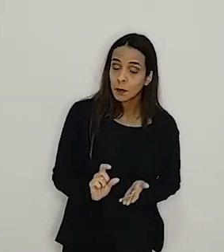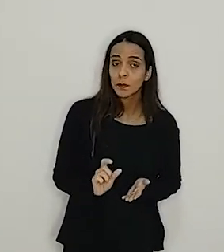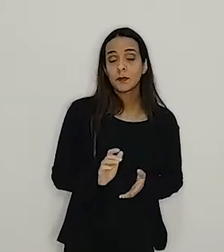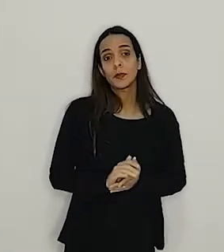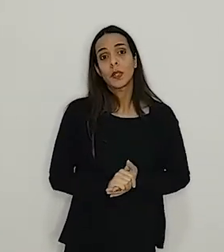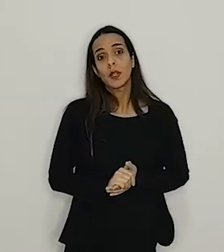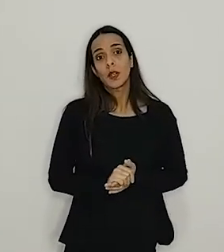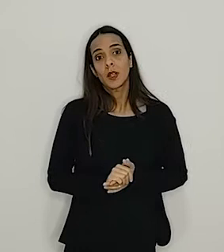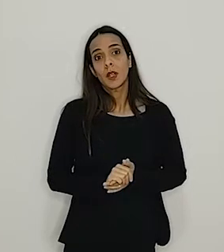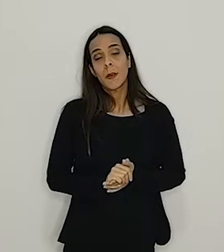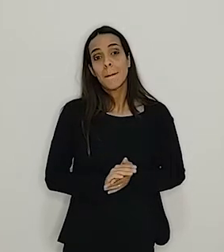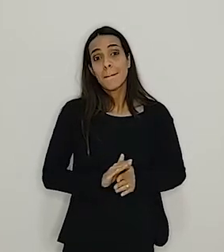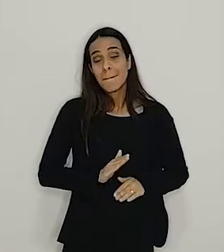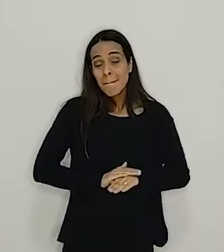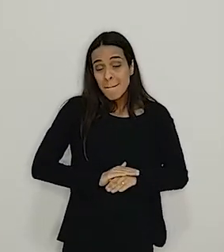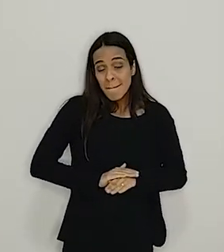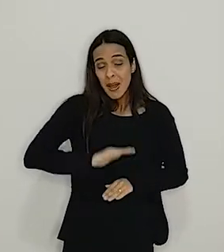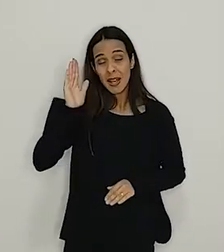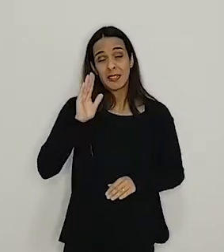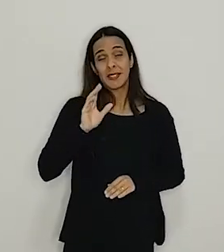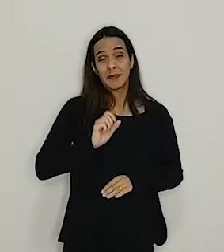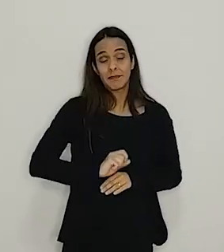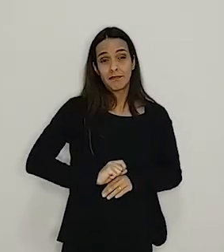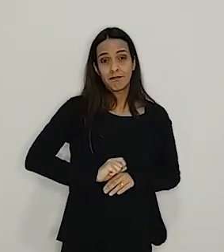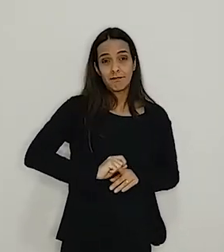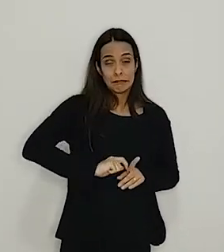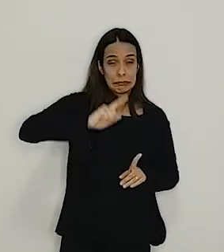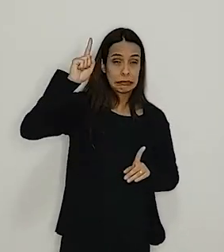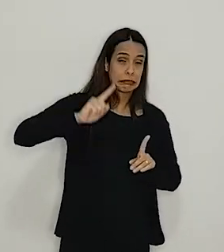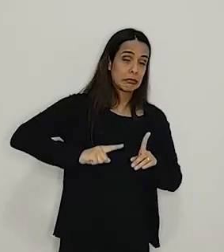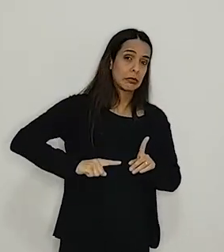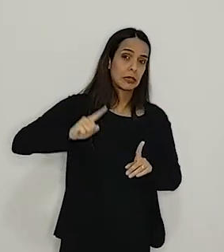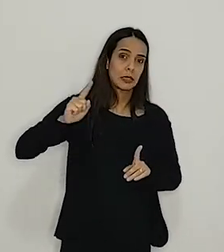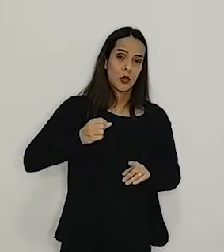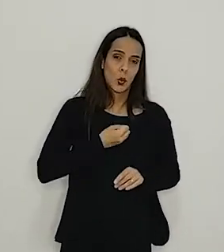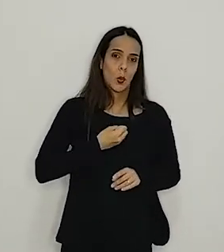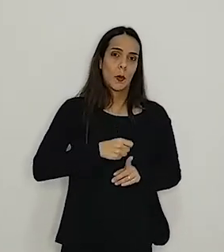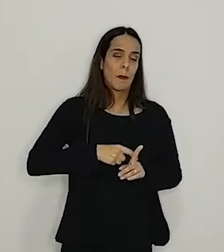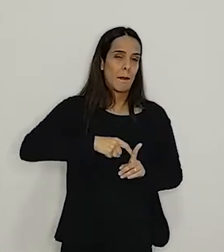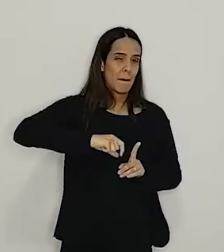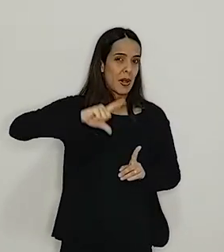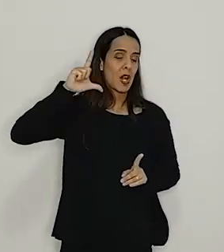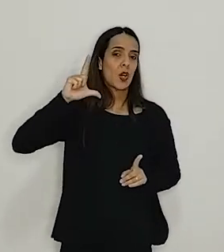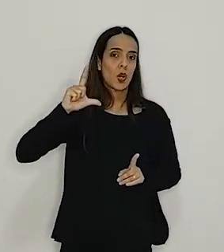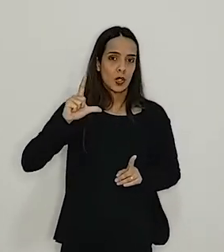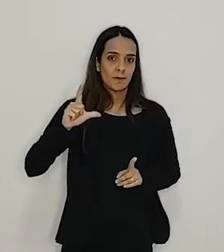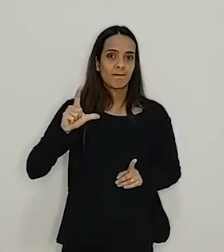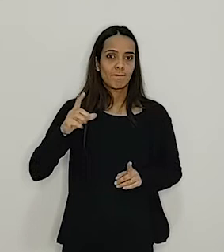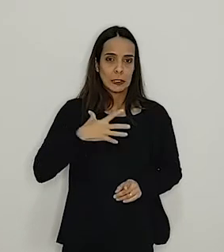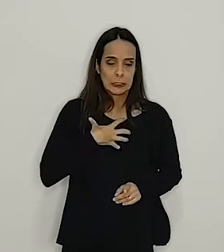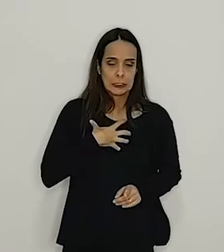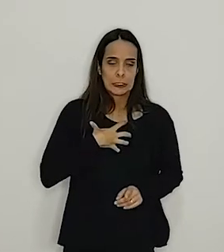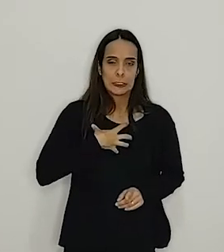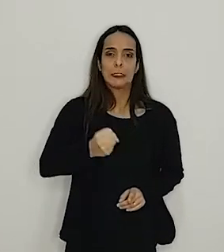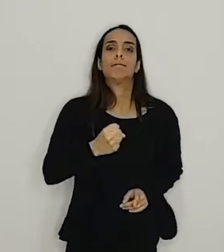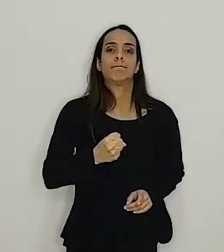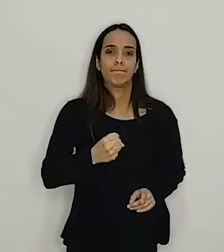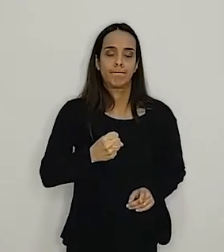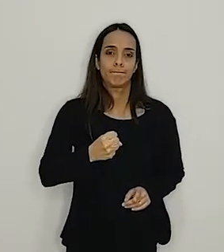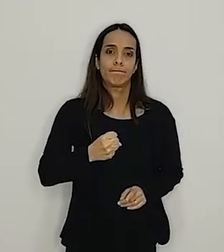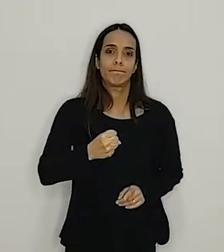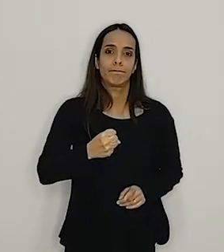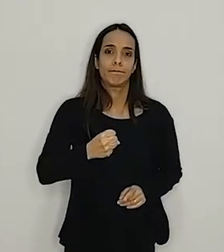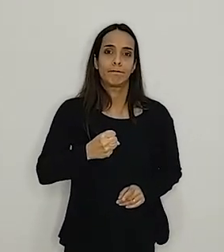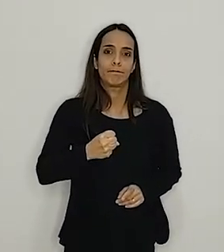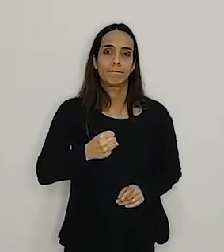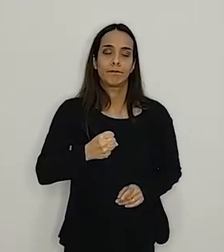baixa, cometendo um índice altíssimo de suicídio e tirando a própria vida.